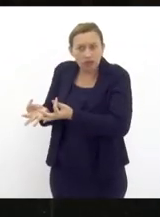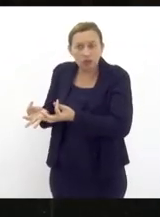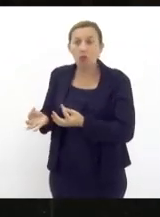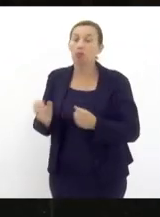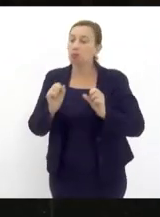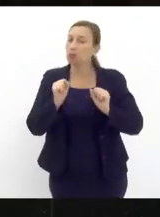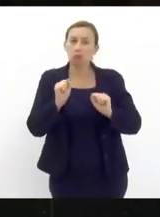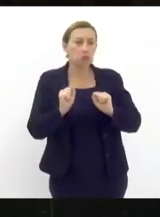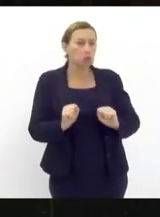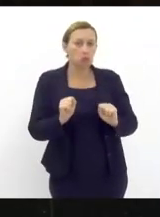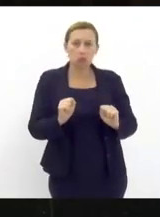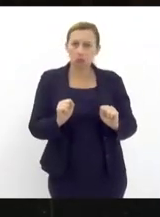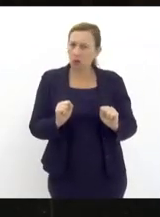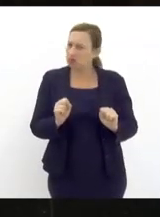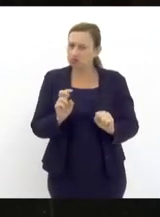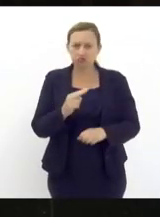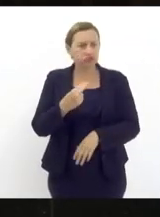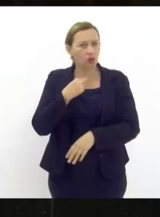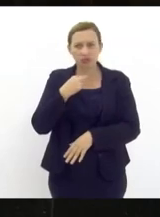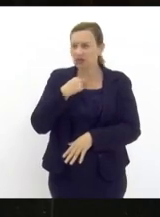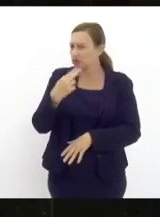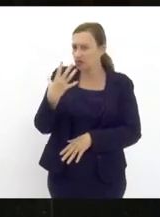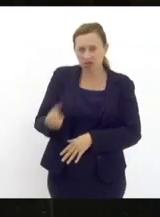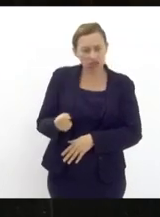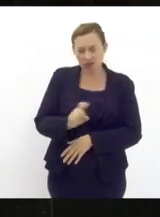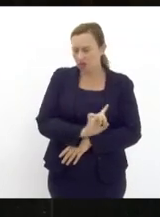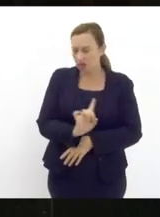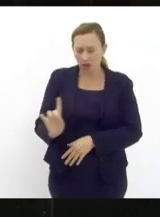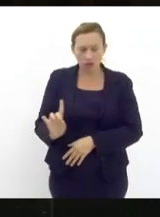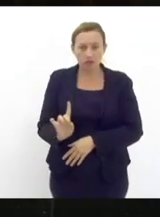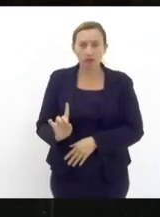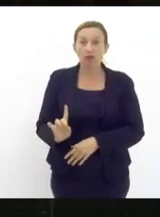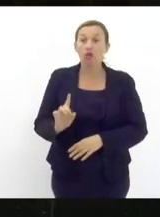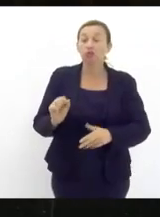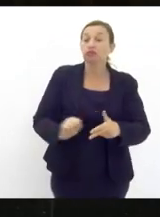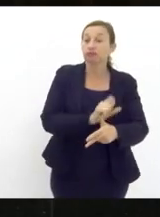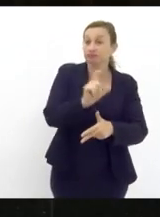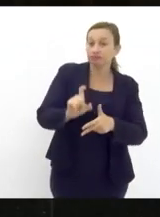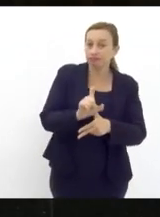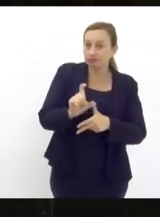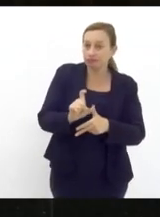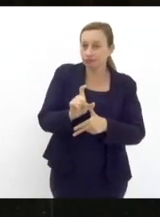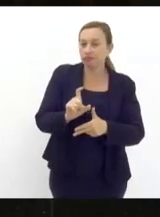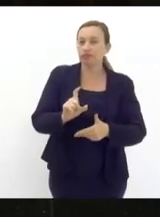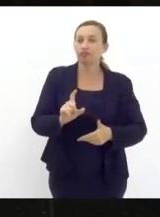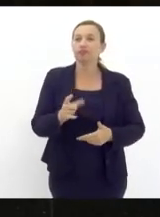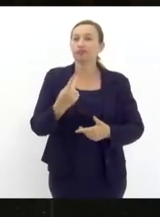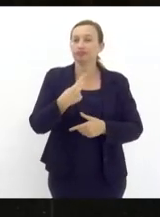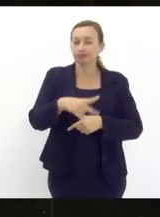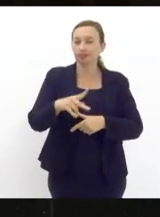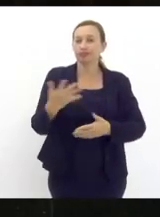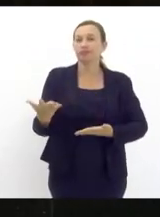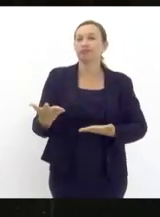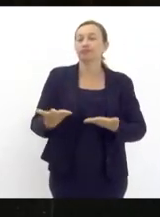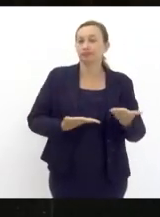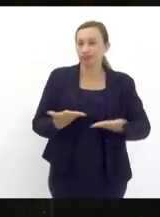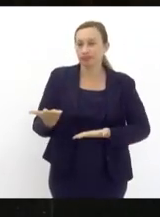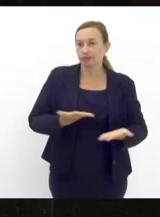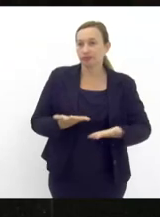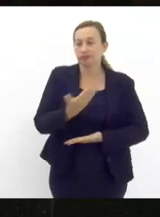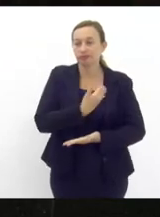podemos aceitar isso como fiscalizadores do Poder Executivo e dos seus serviços públicos